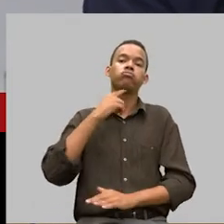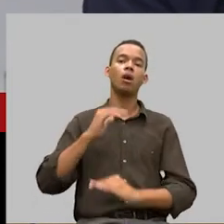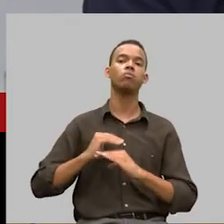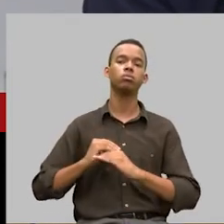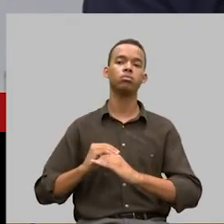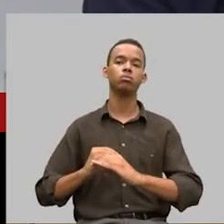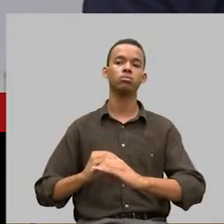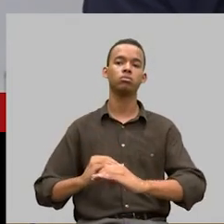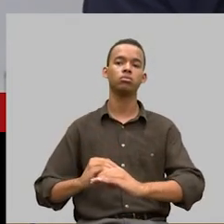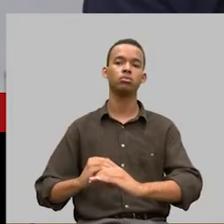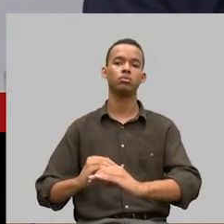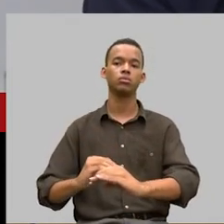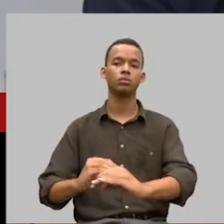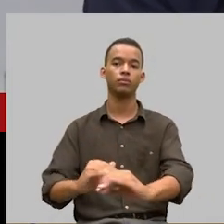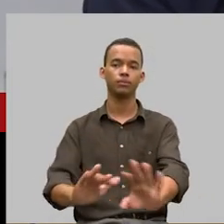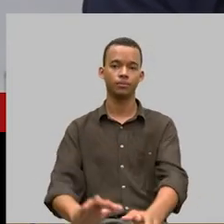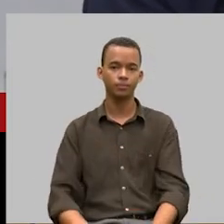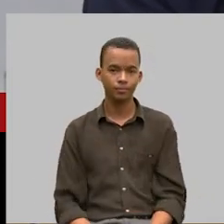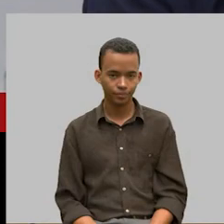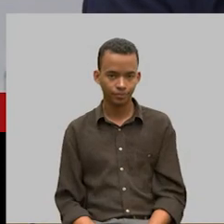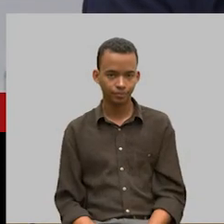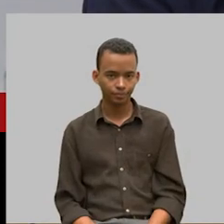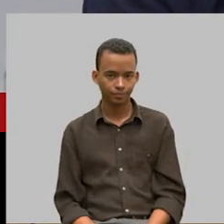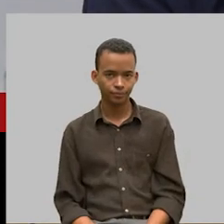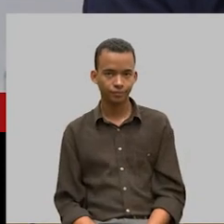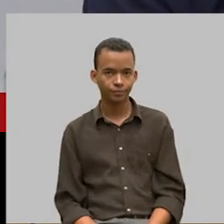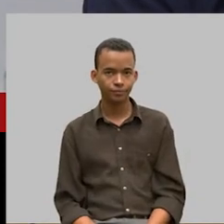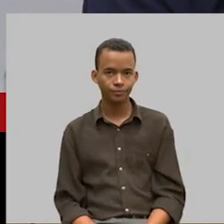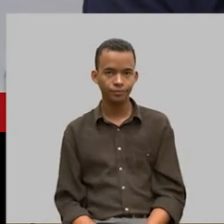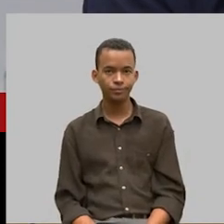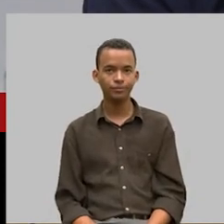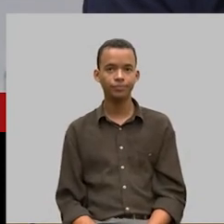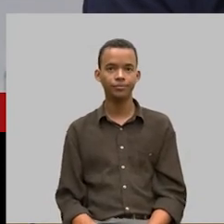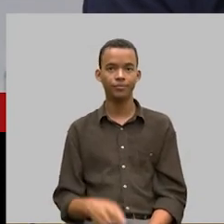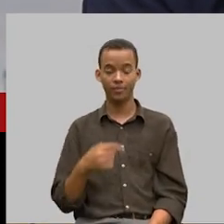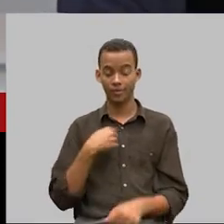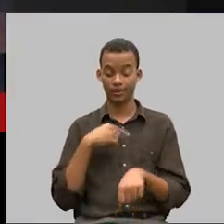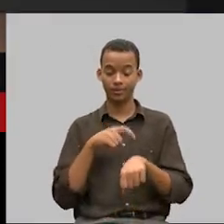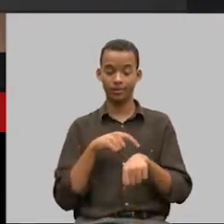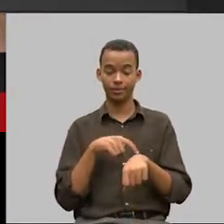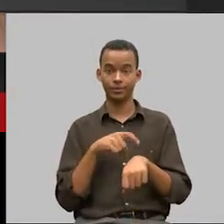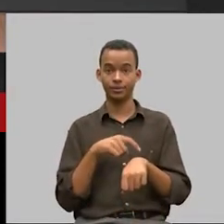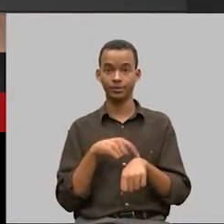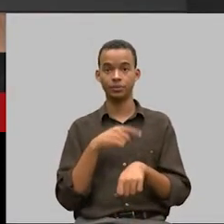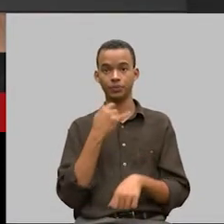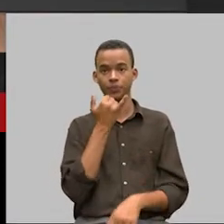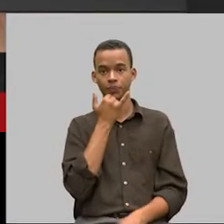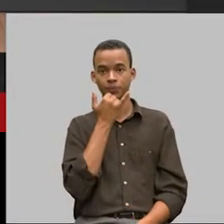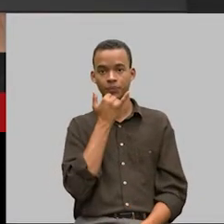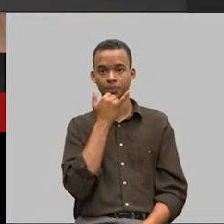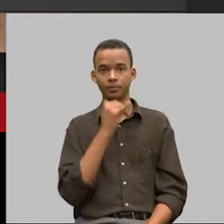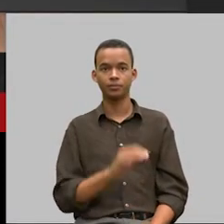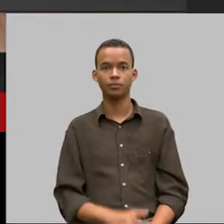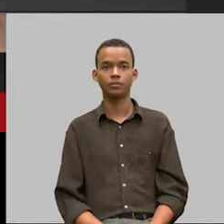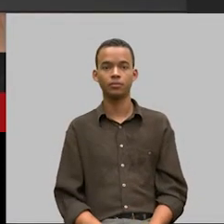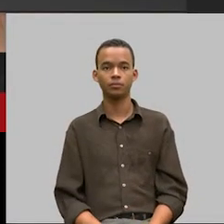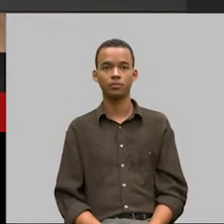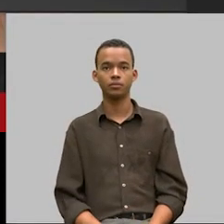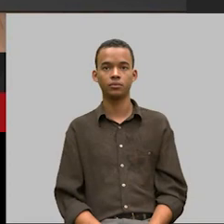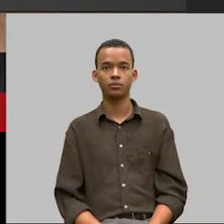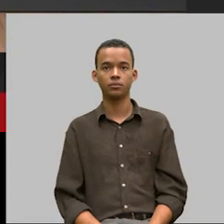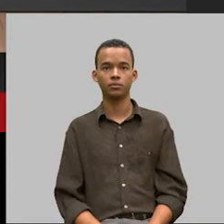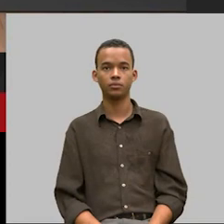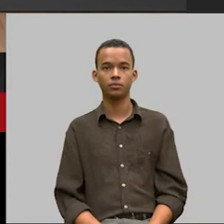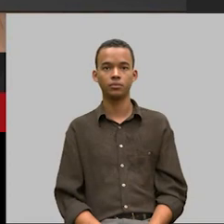tá indo para frente que daqui a pouco alguém fala aquele bendito não é pois é isso